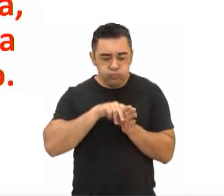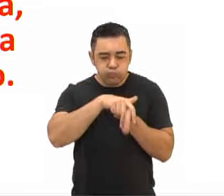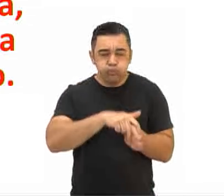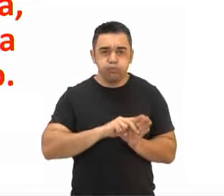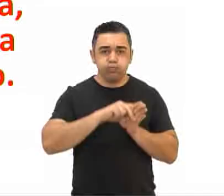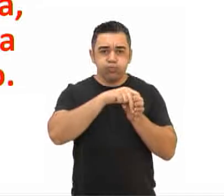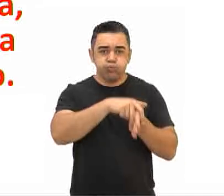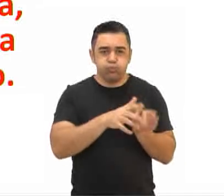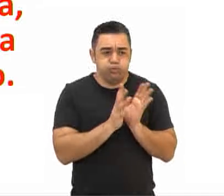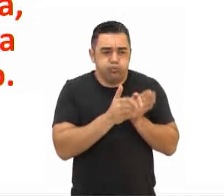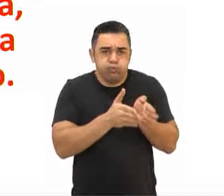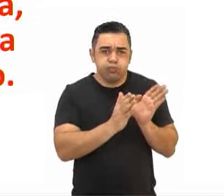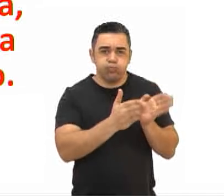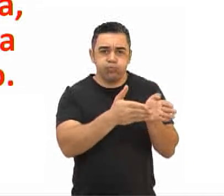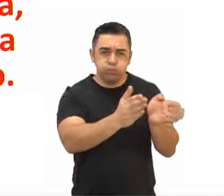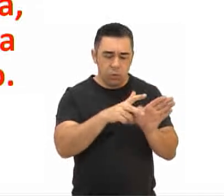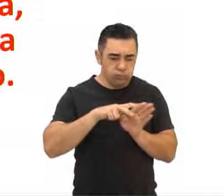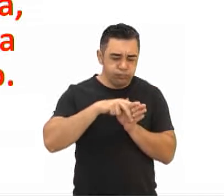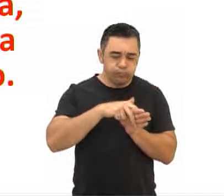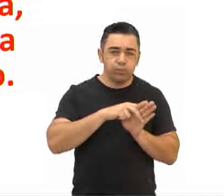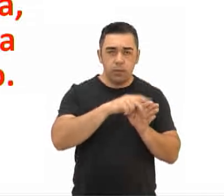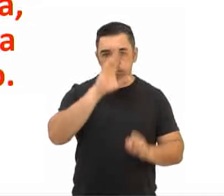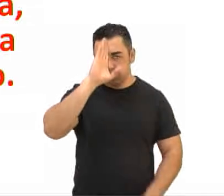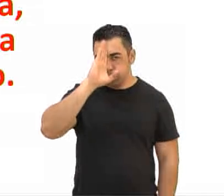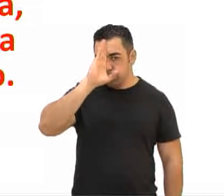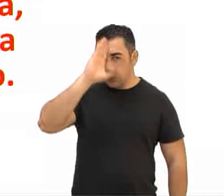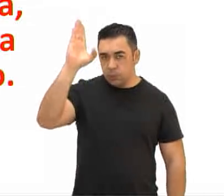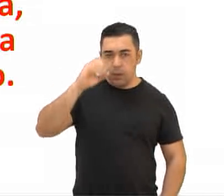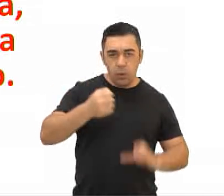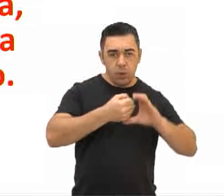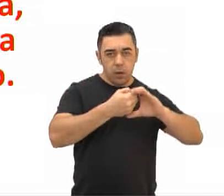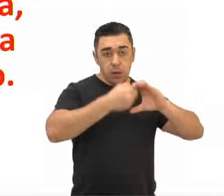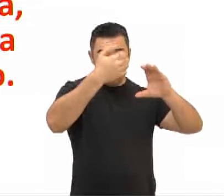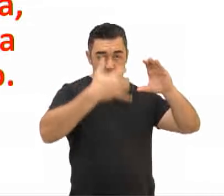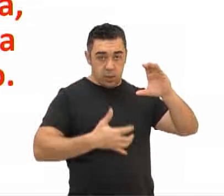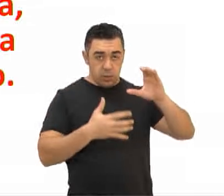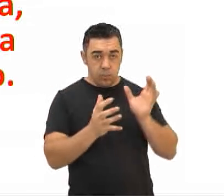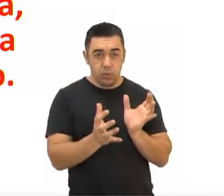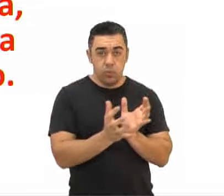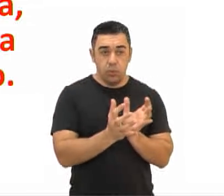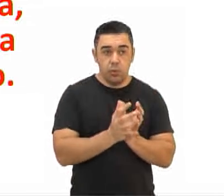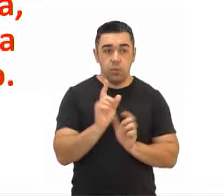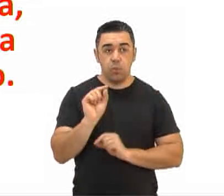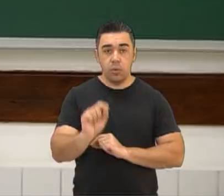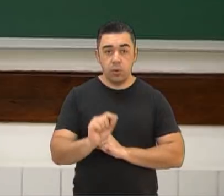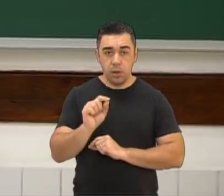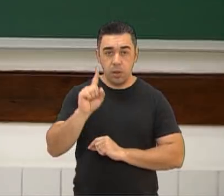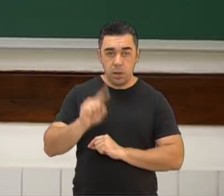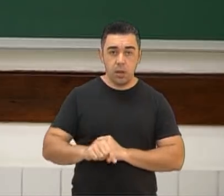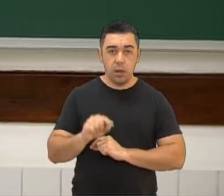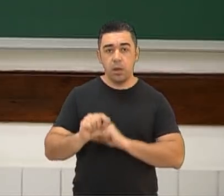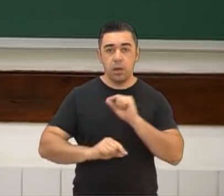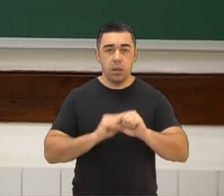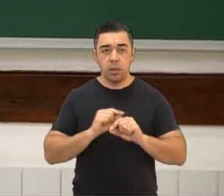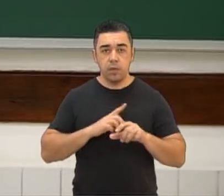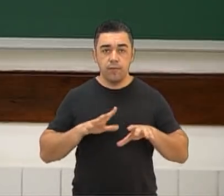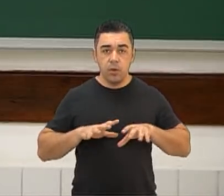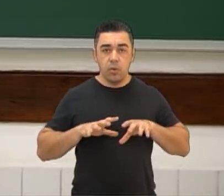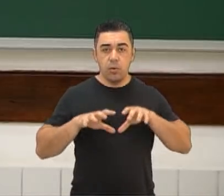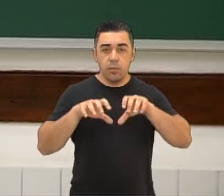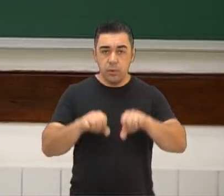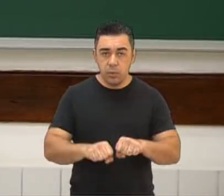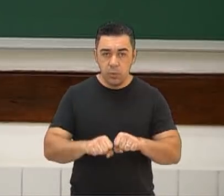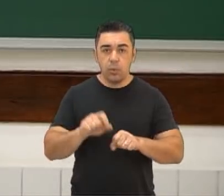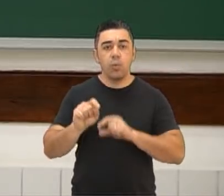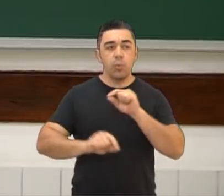período. E a principal característica que a gente tem que entender aqui de ocupação é o quê? Que nós